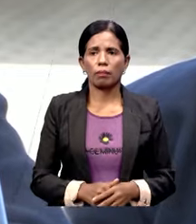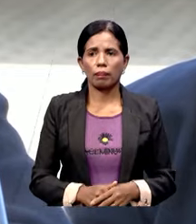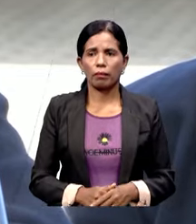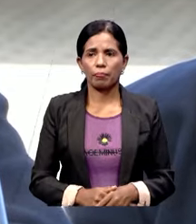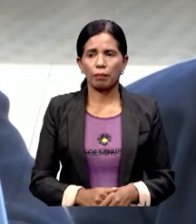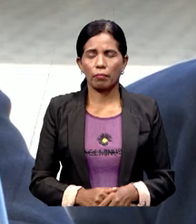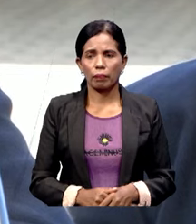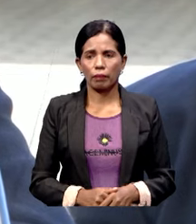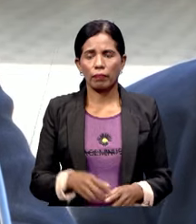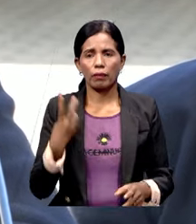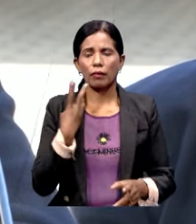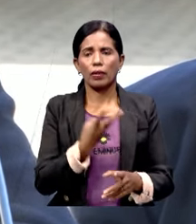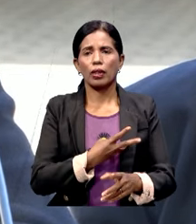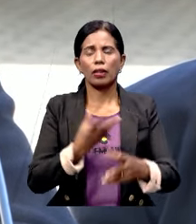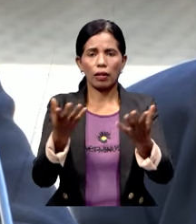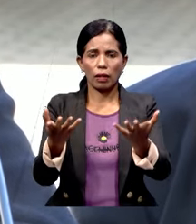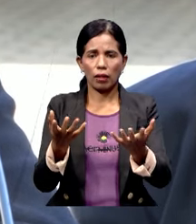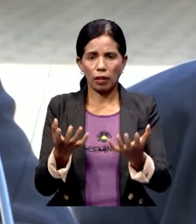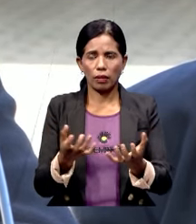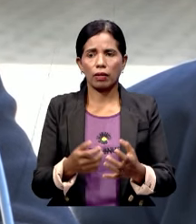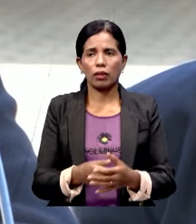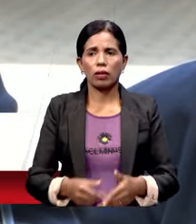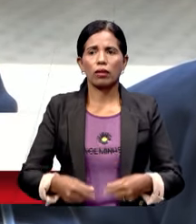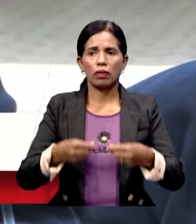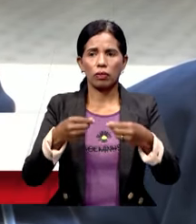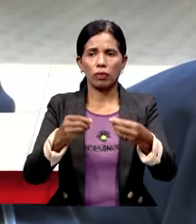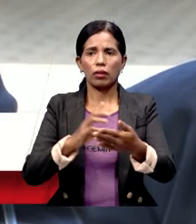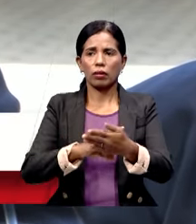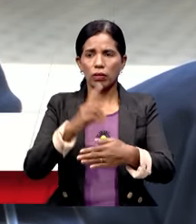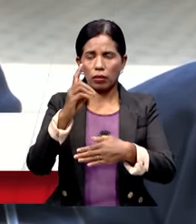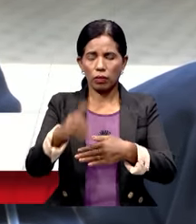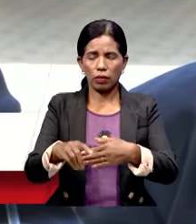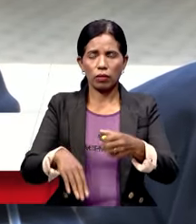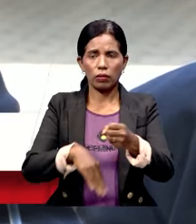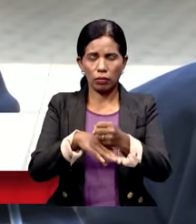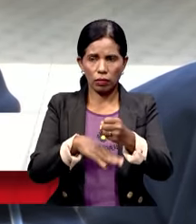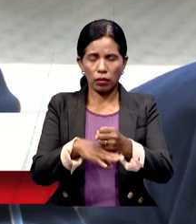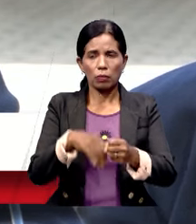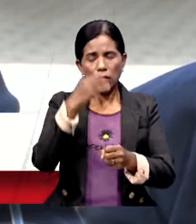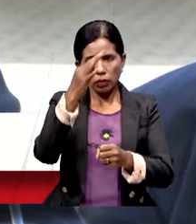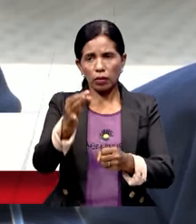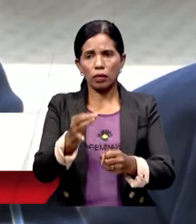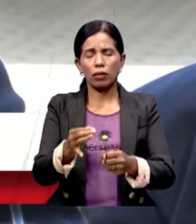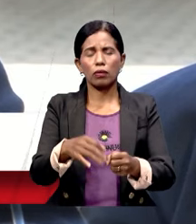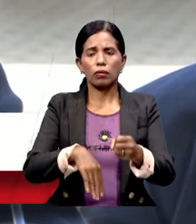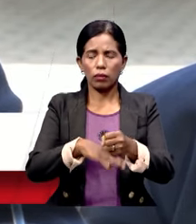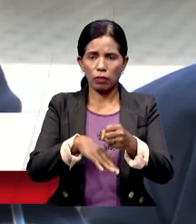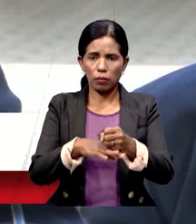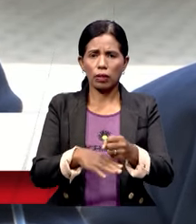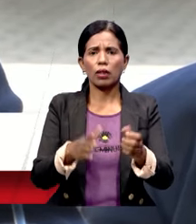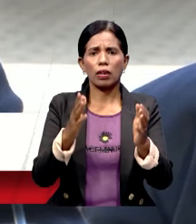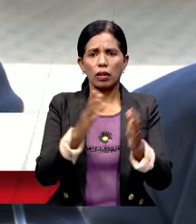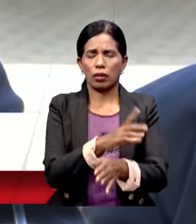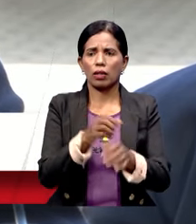Ita akara ka fo desenvolve futbol ne baoi agora futbol ne hak dasa kela. Se